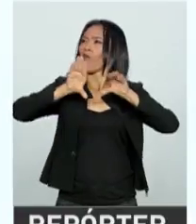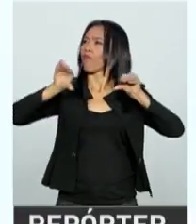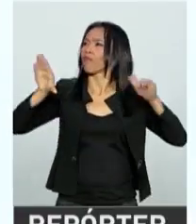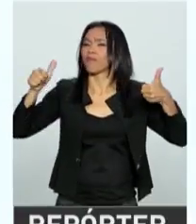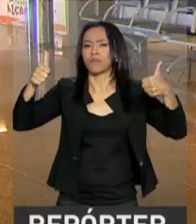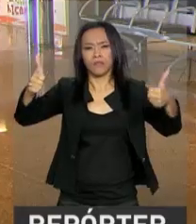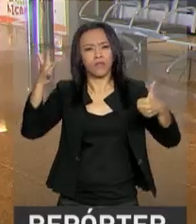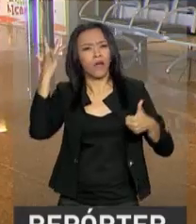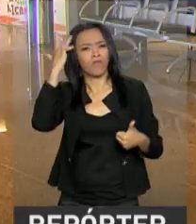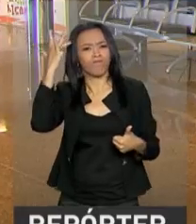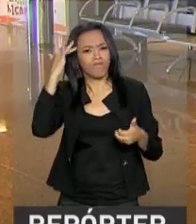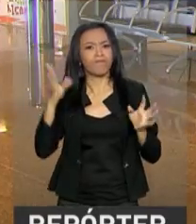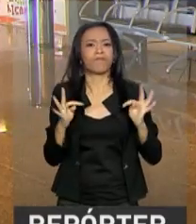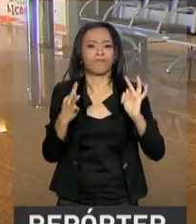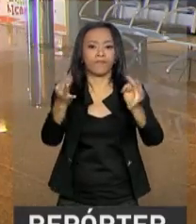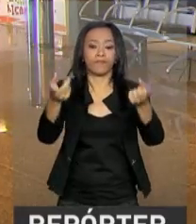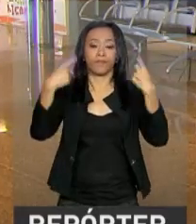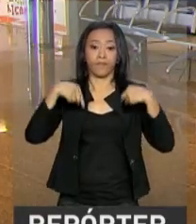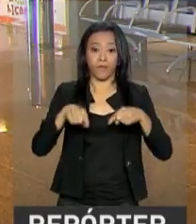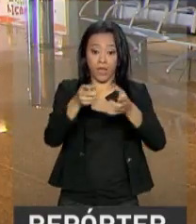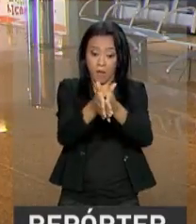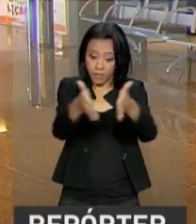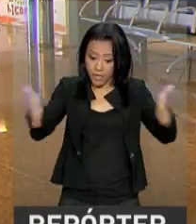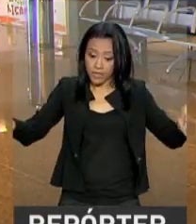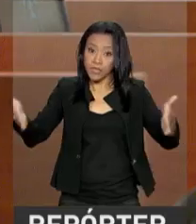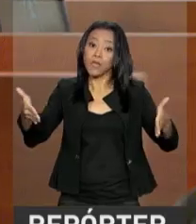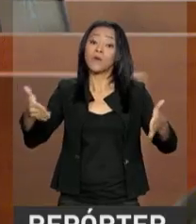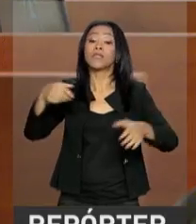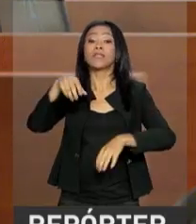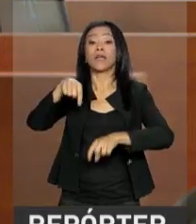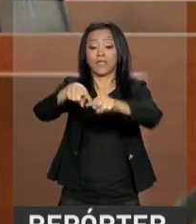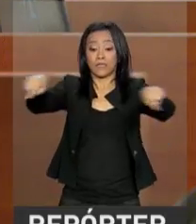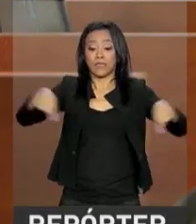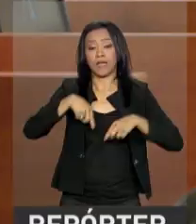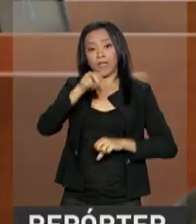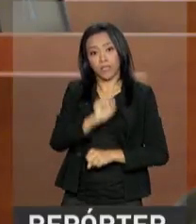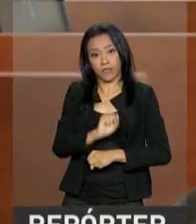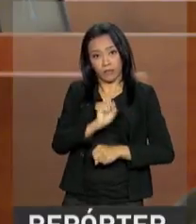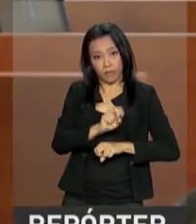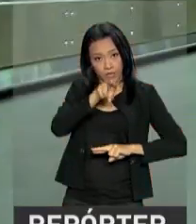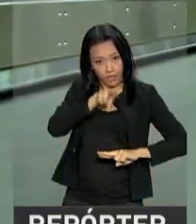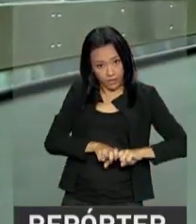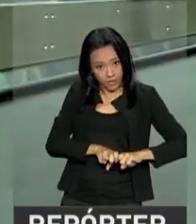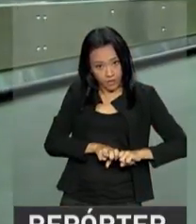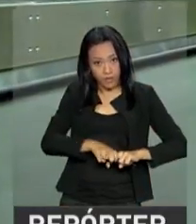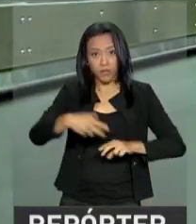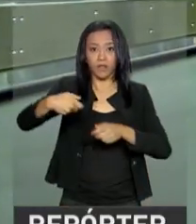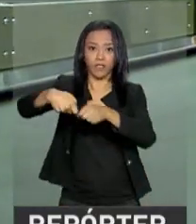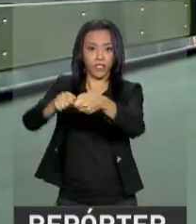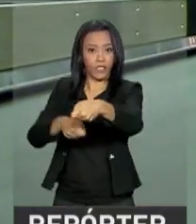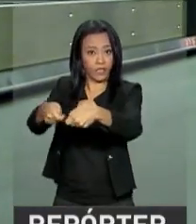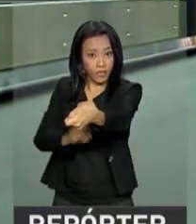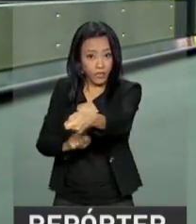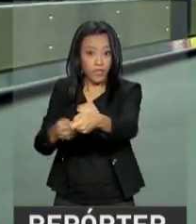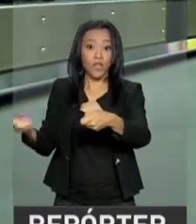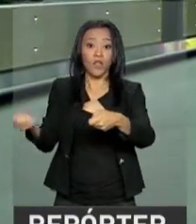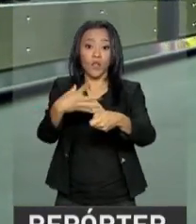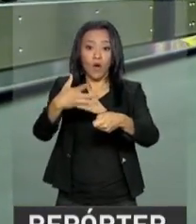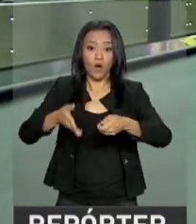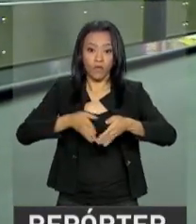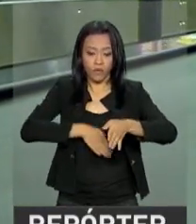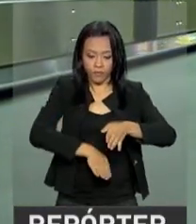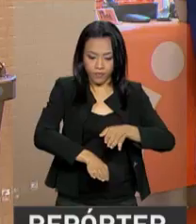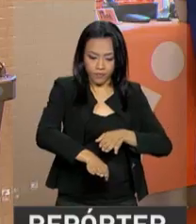moderno ampliação das salas de embarque e desembarque mais estandes para check-in nova esteira para restituição de